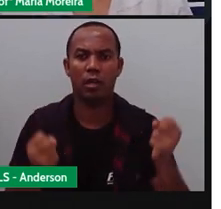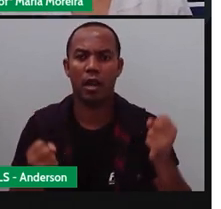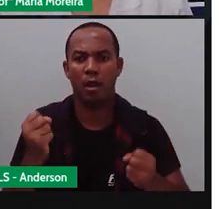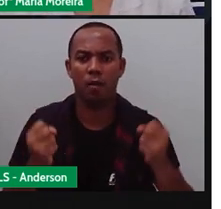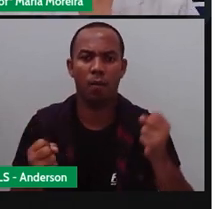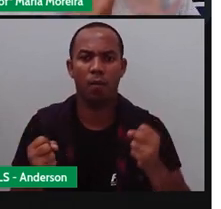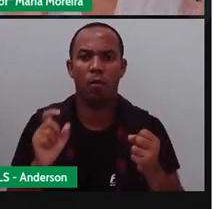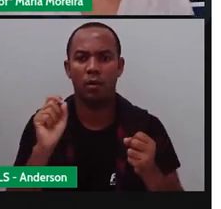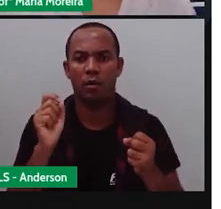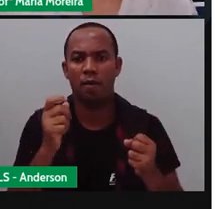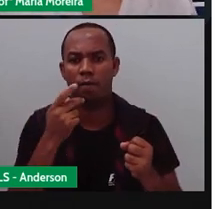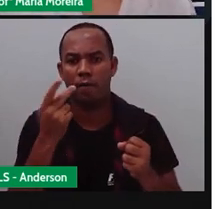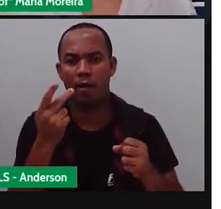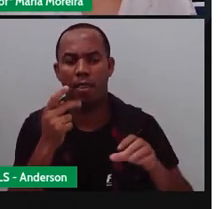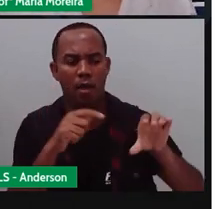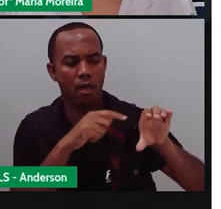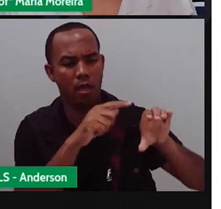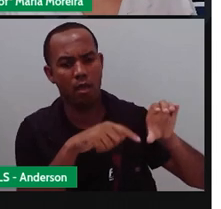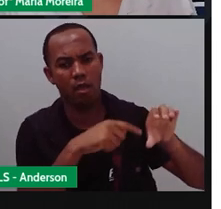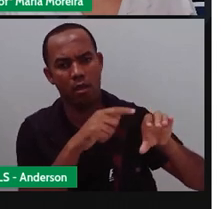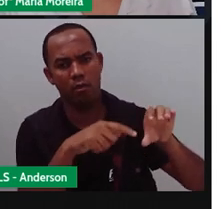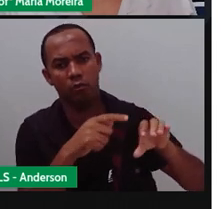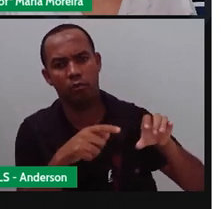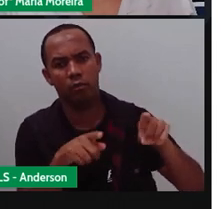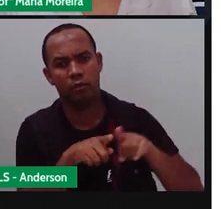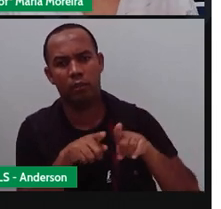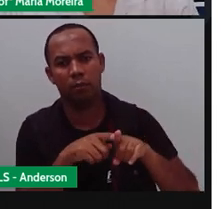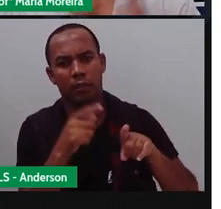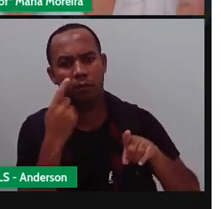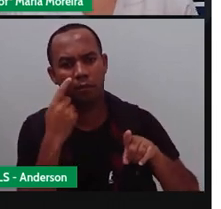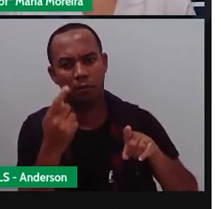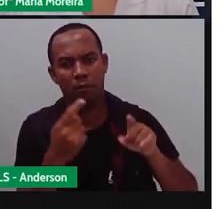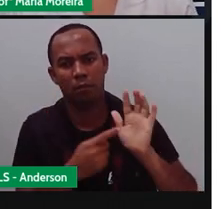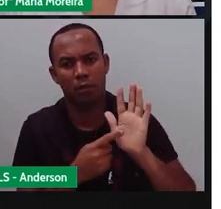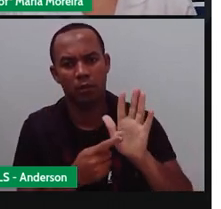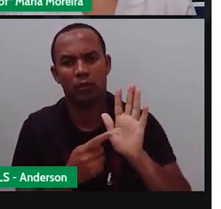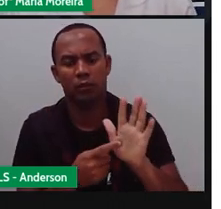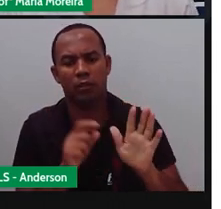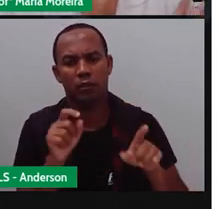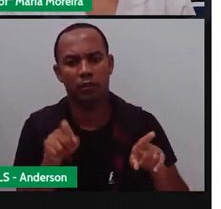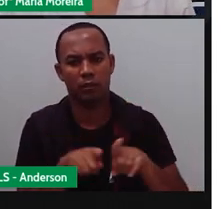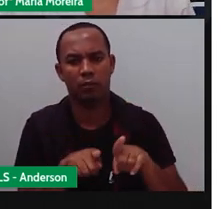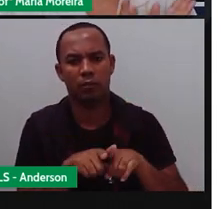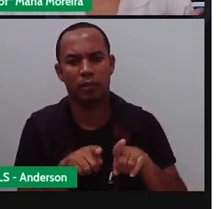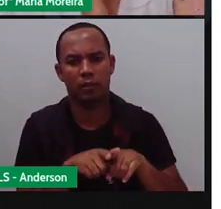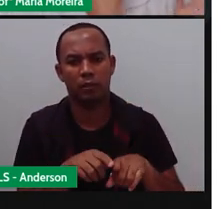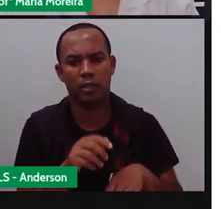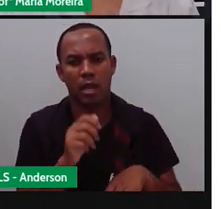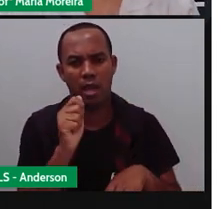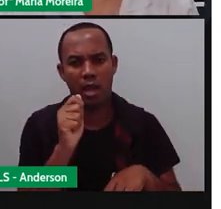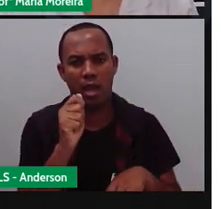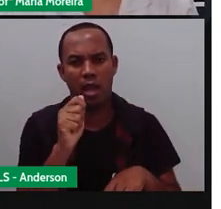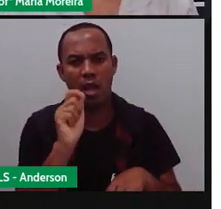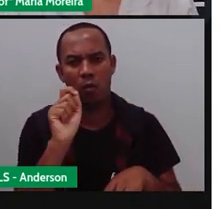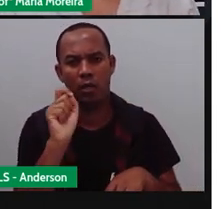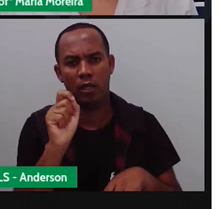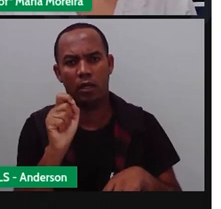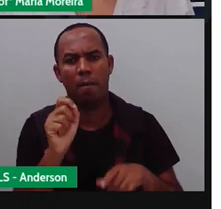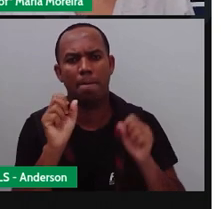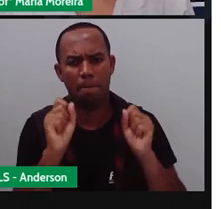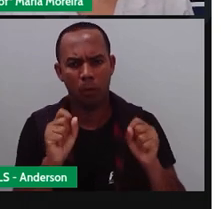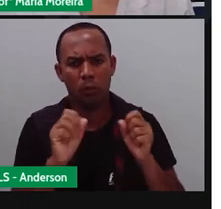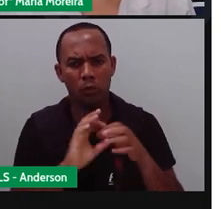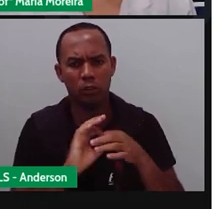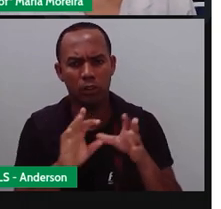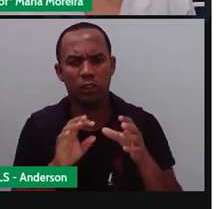isso aí ele vai falar sobre eixo e que não vem ao caso aqui nessa aula para vocês mas a grosso modo seria isso ah ah me diz a moto